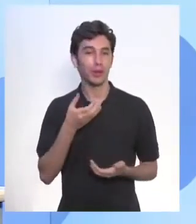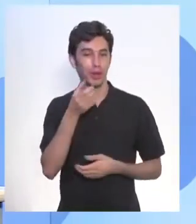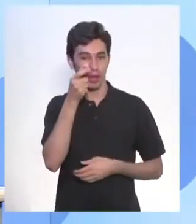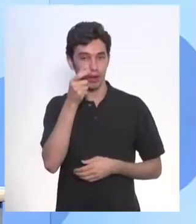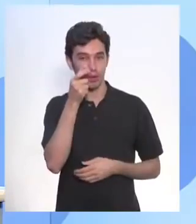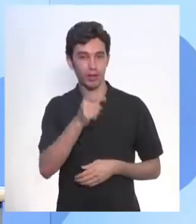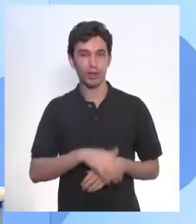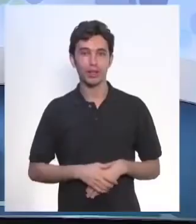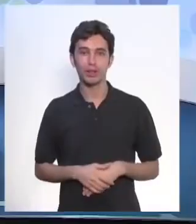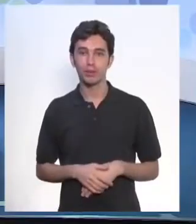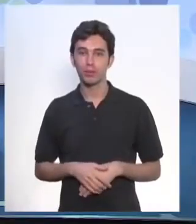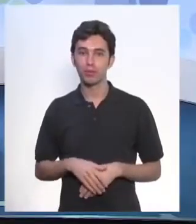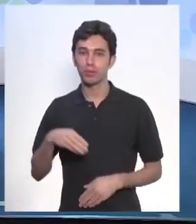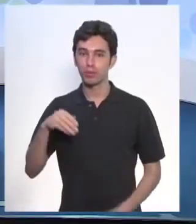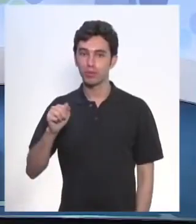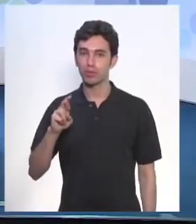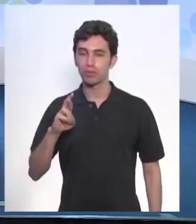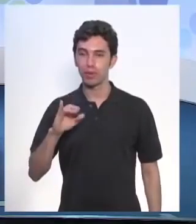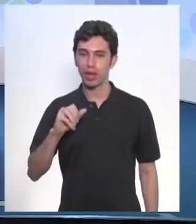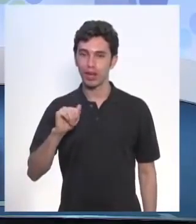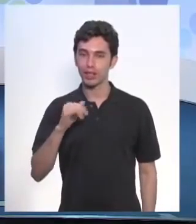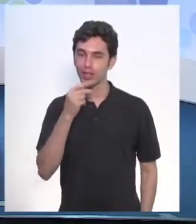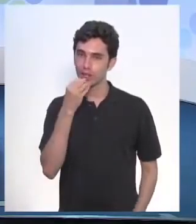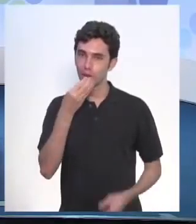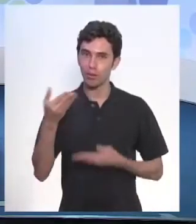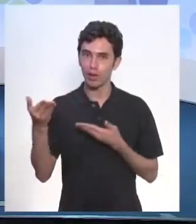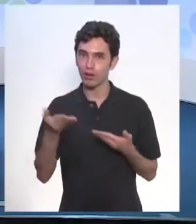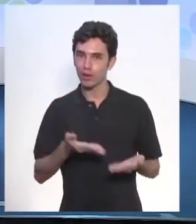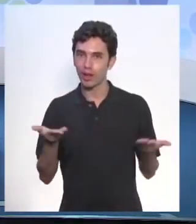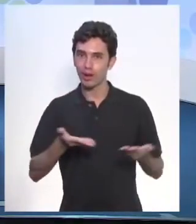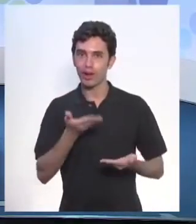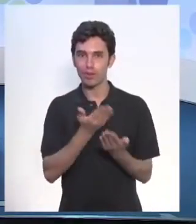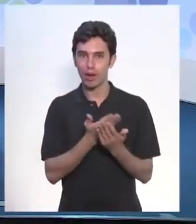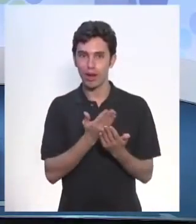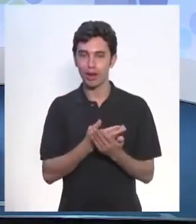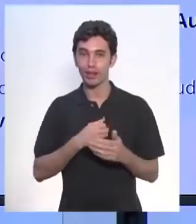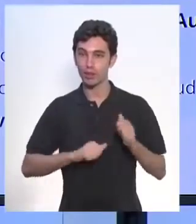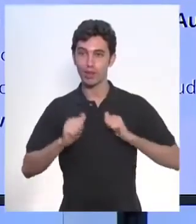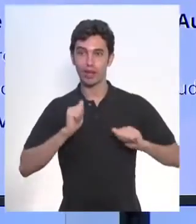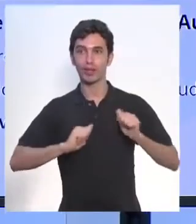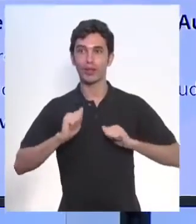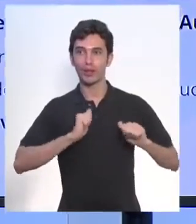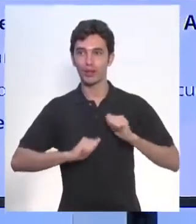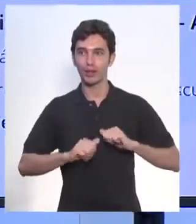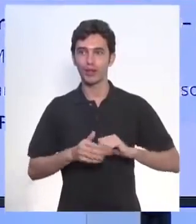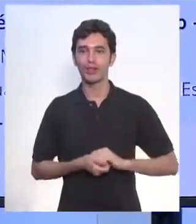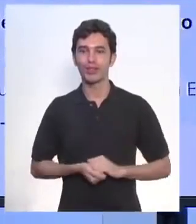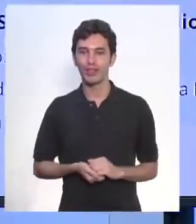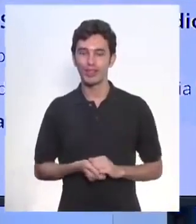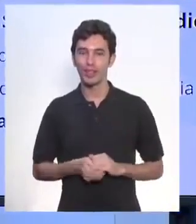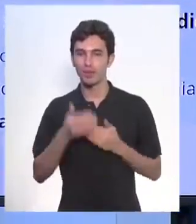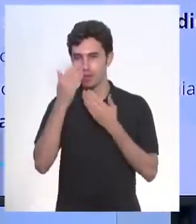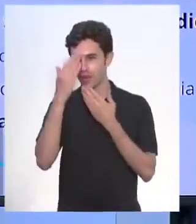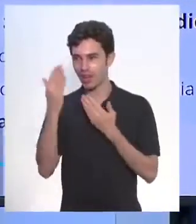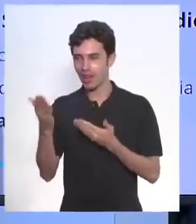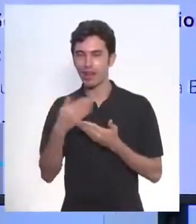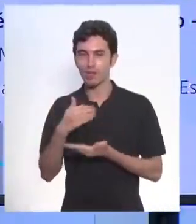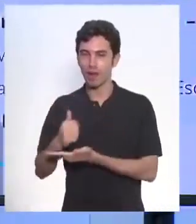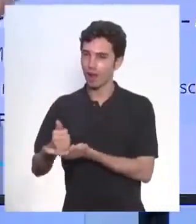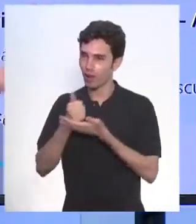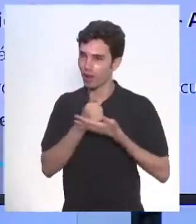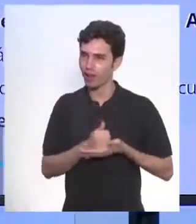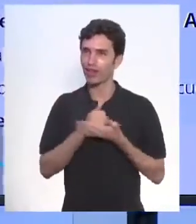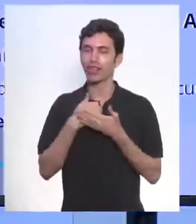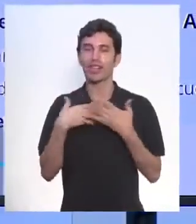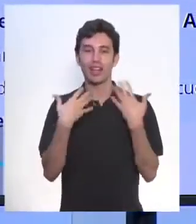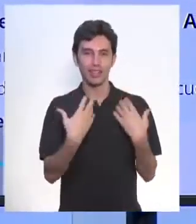urbanas. Bom, professora Márcia, seja bem-vinda para a aula aí, viu? Já estamos ansiosos. Olá, professor Fábio, obrigada pela acolhida, obrigada por ter